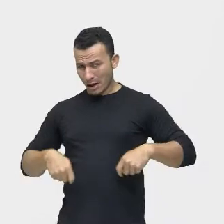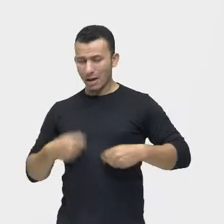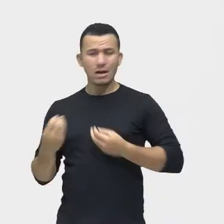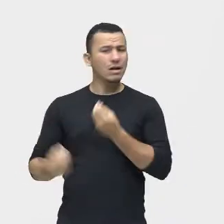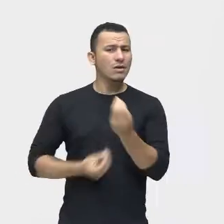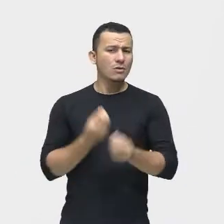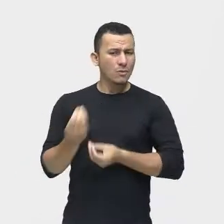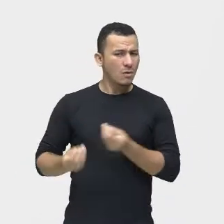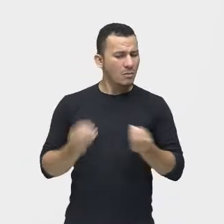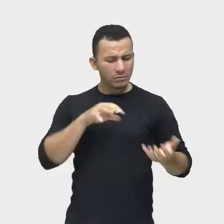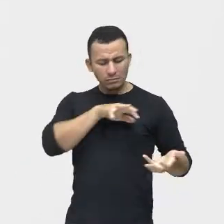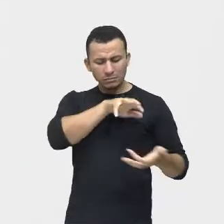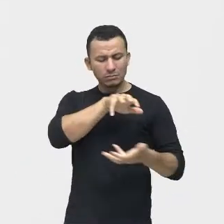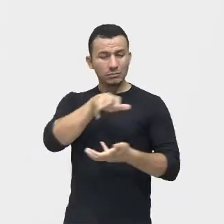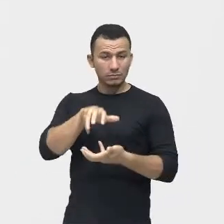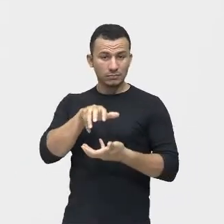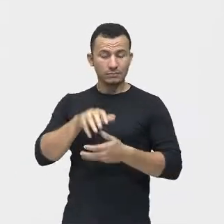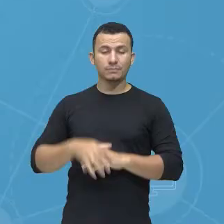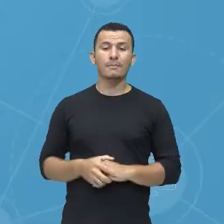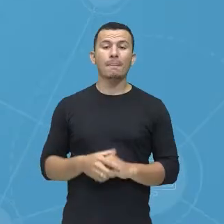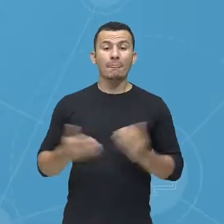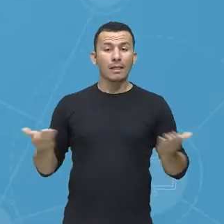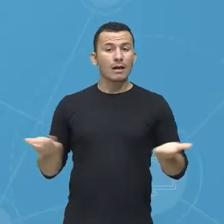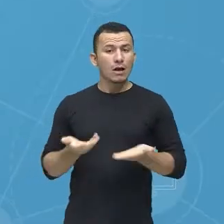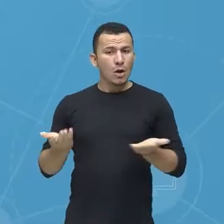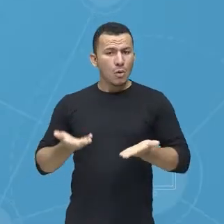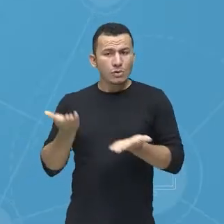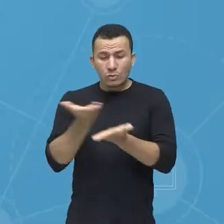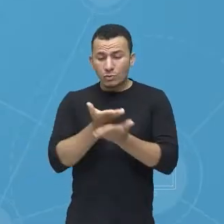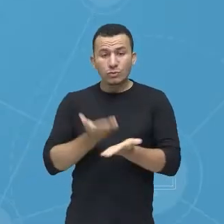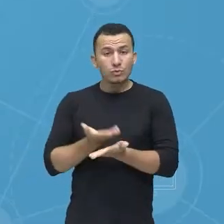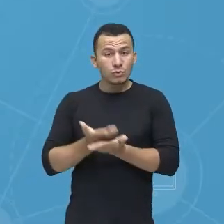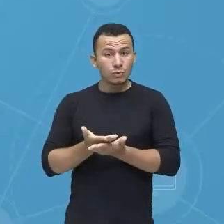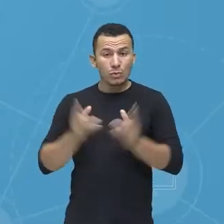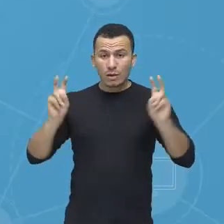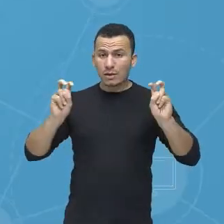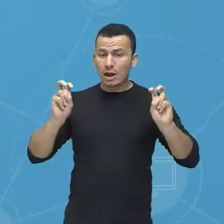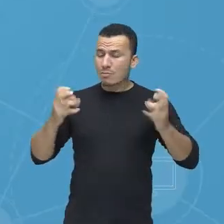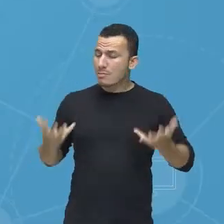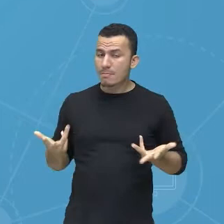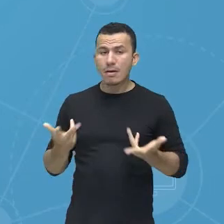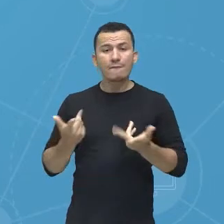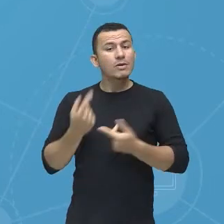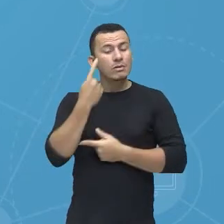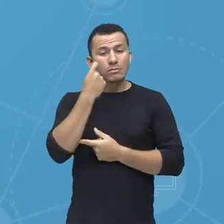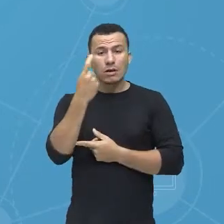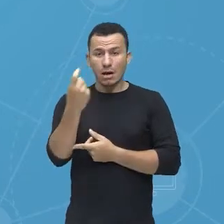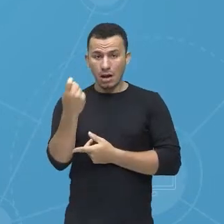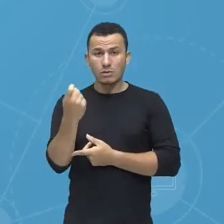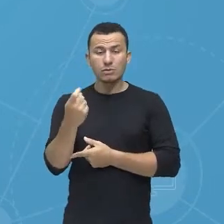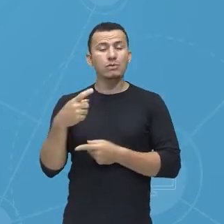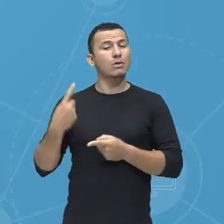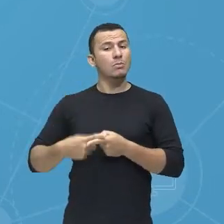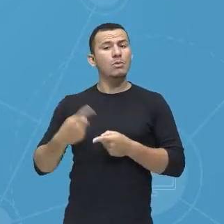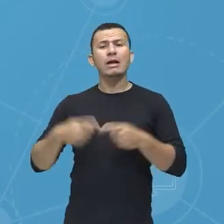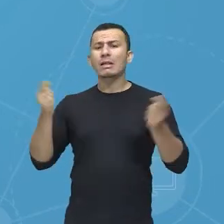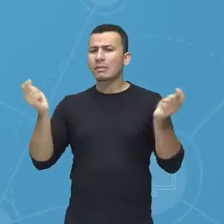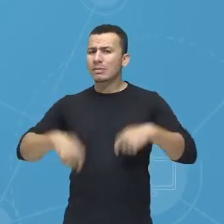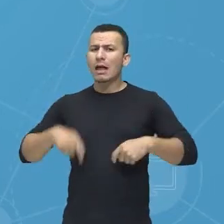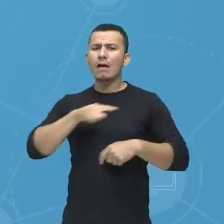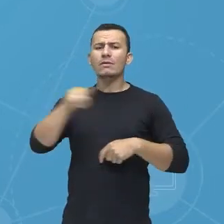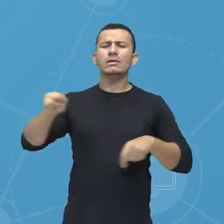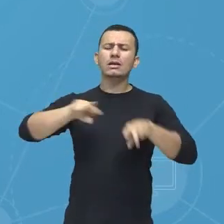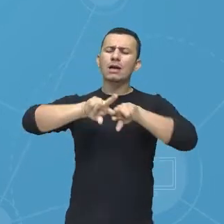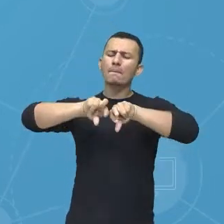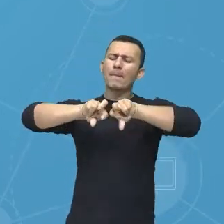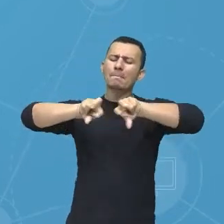ocorrendo no planeta. Esta aula de hoje, gente, está interessantíssima em termos de que nós vamos poder vislumbrar